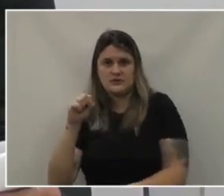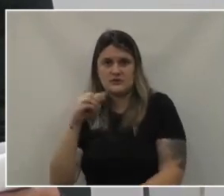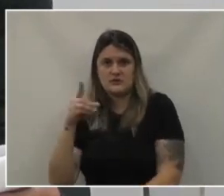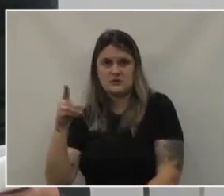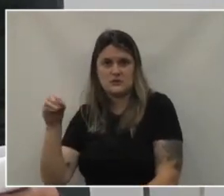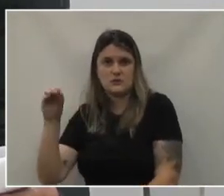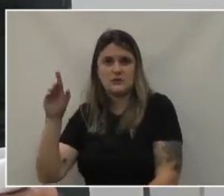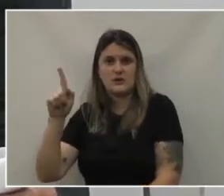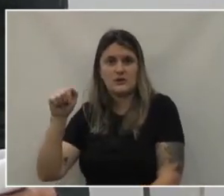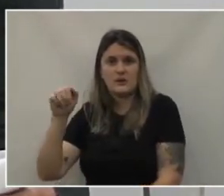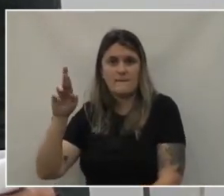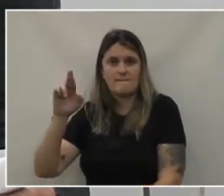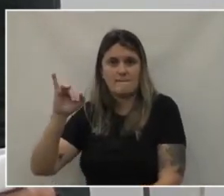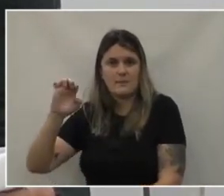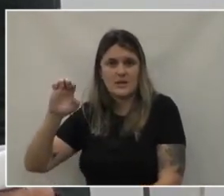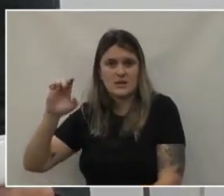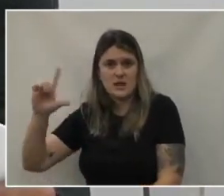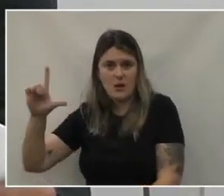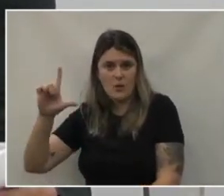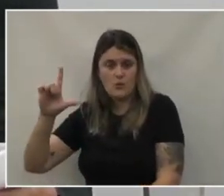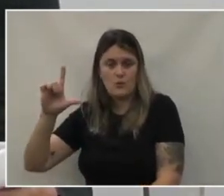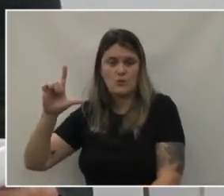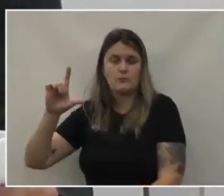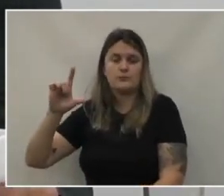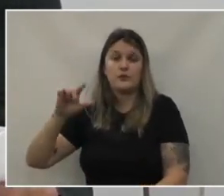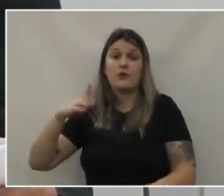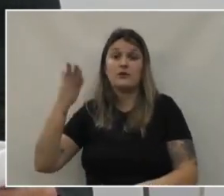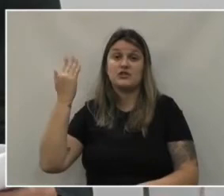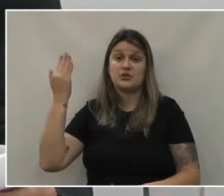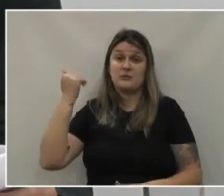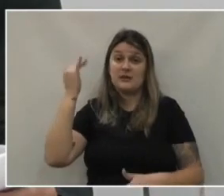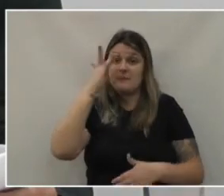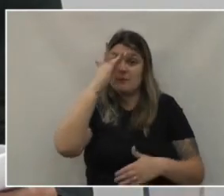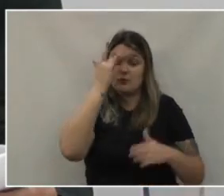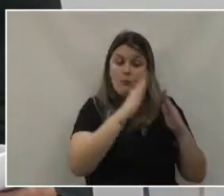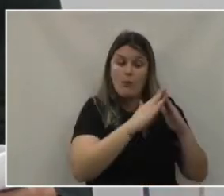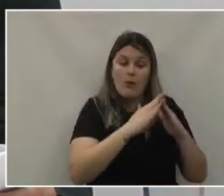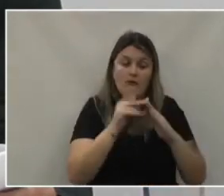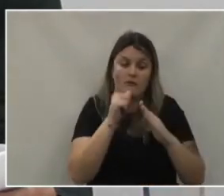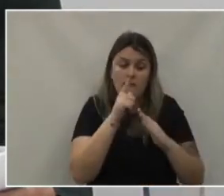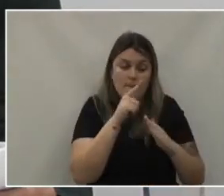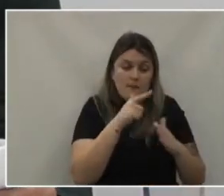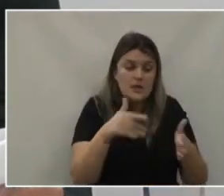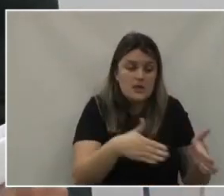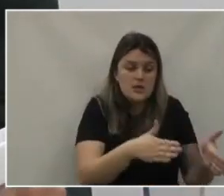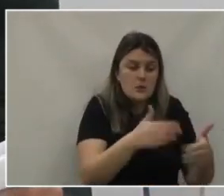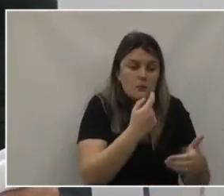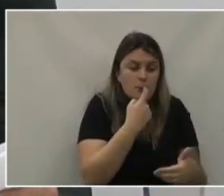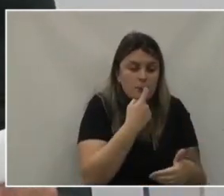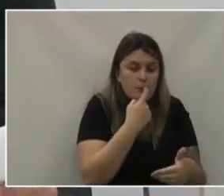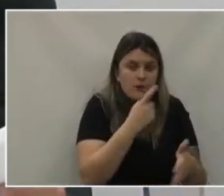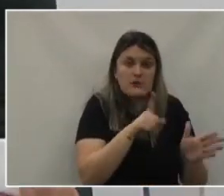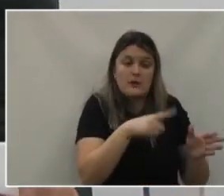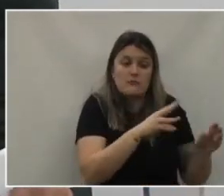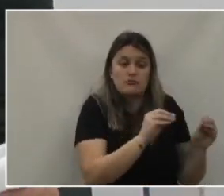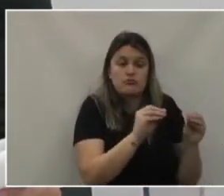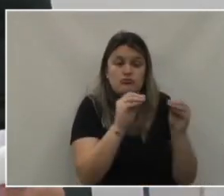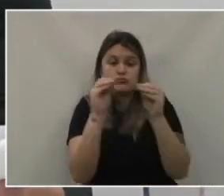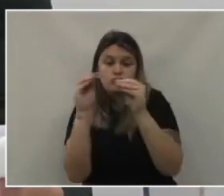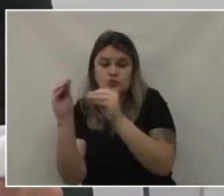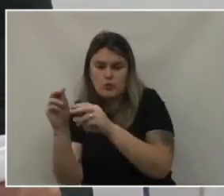das pessoas que foram retiradas, né, das comunidades ribeirinhas, realmente, que estavam uma